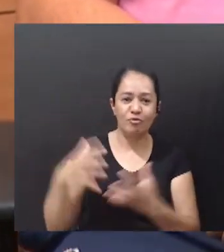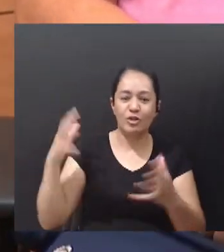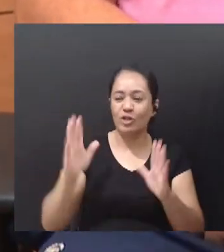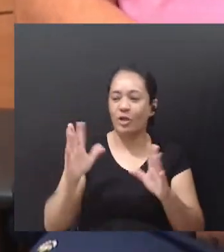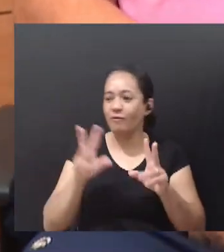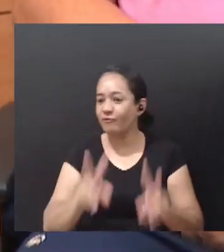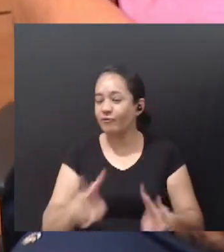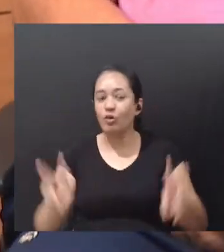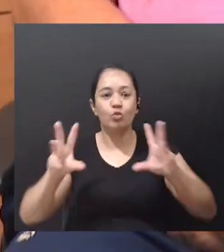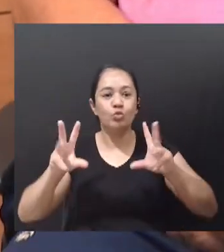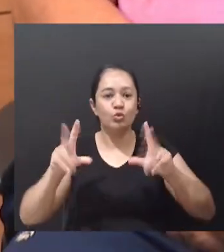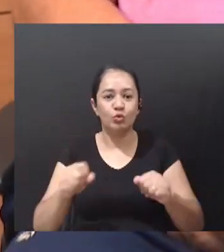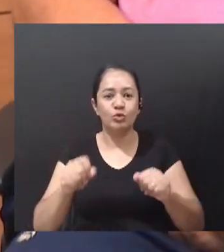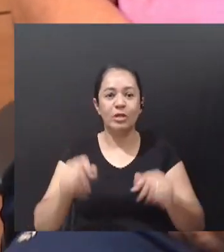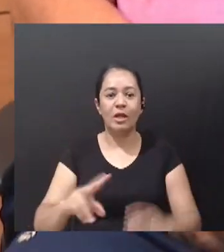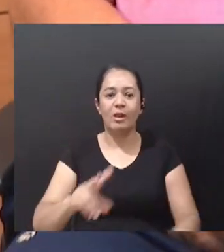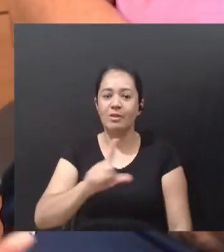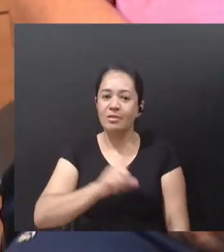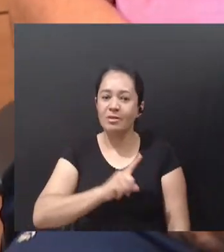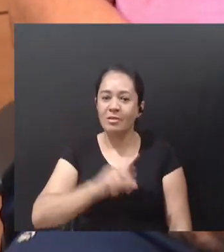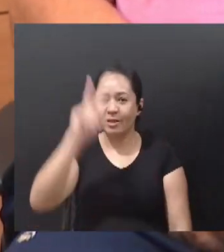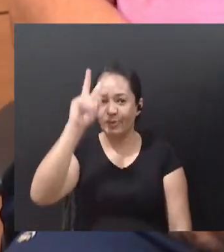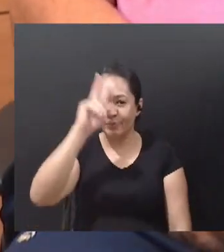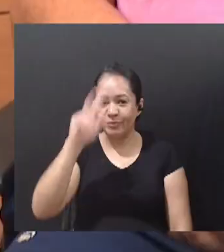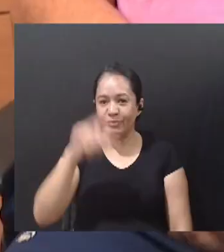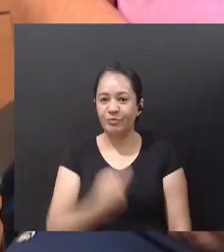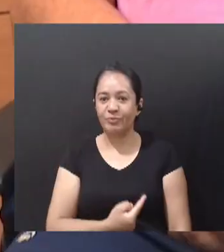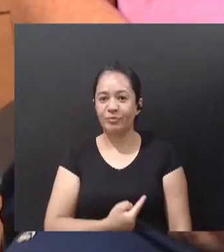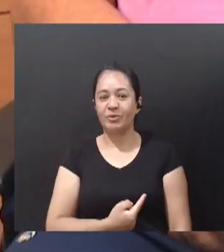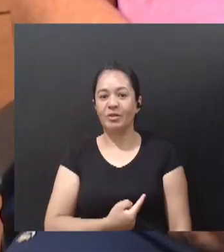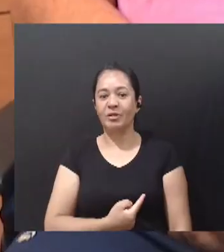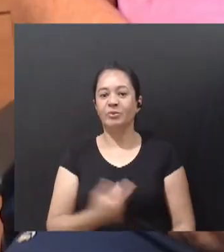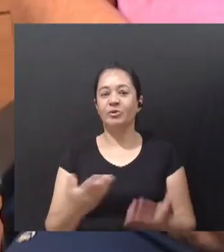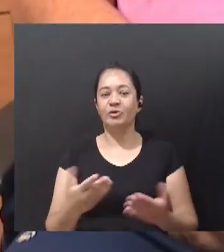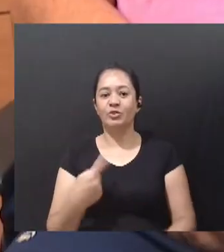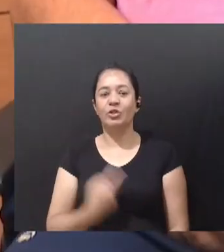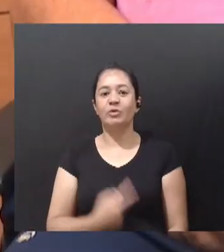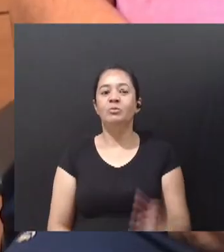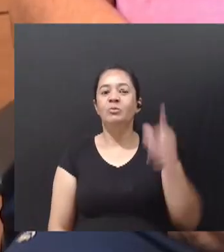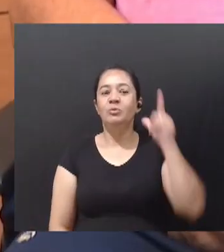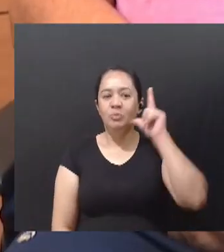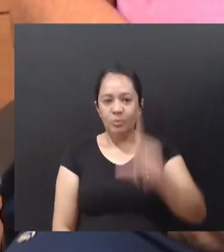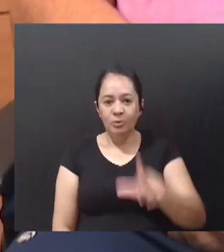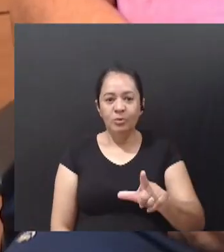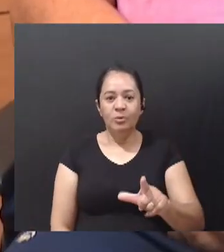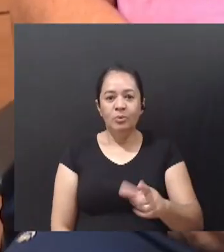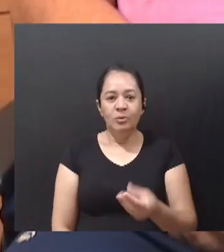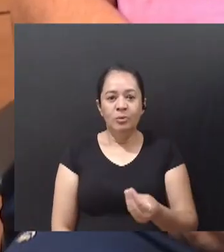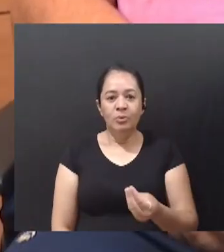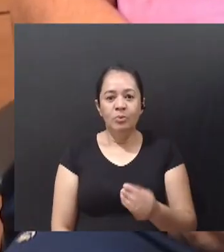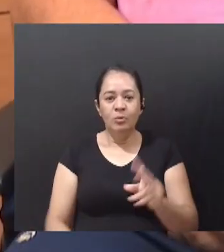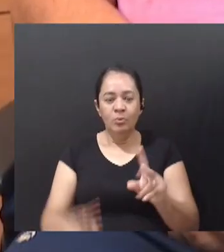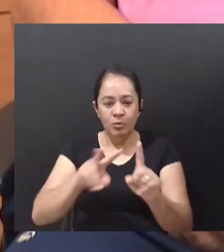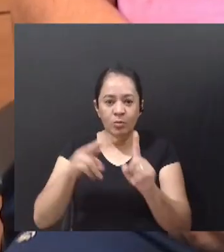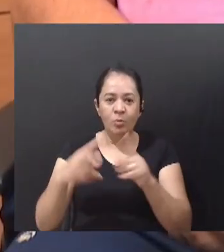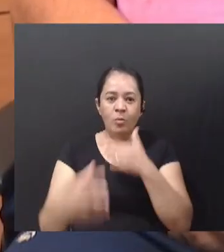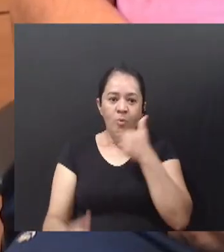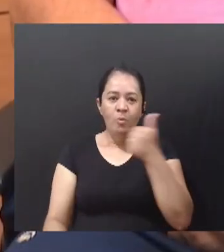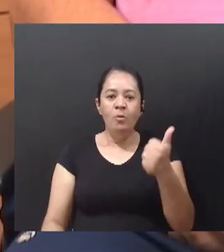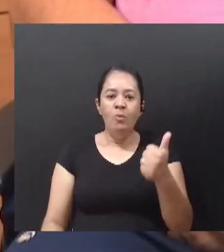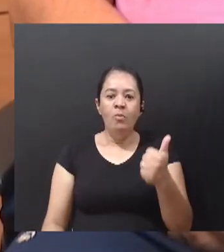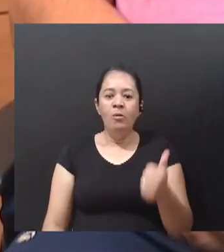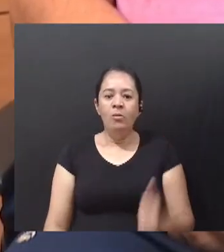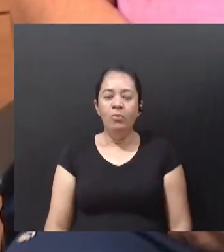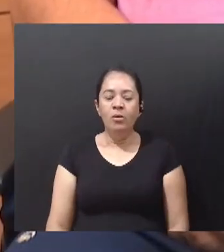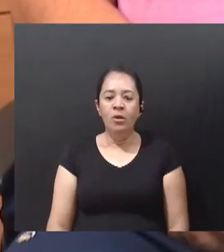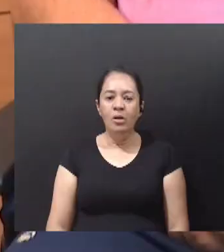muita história, hoje a gente consegue ter esse olhar melhor, mais apurado, que de fato valeu a